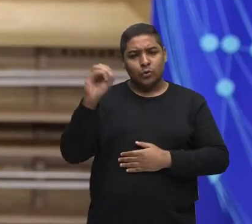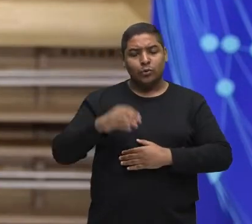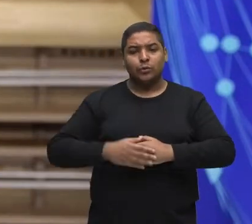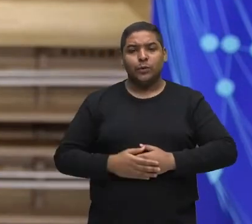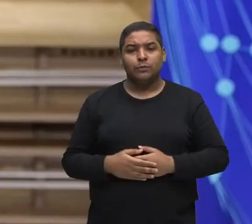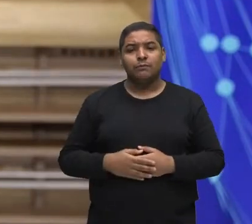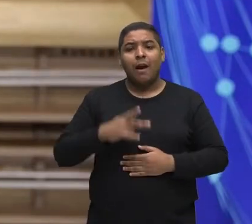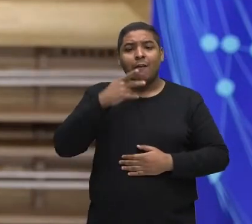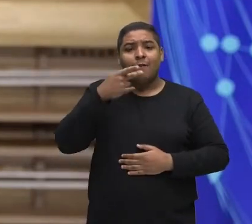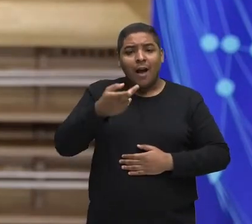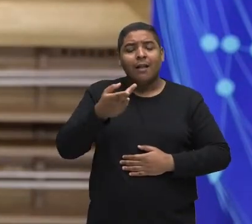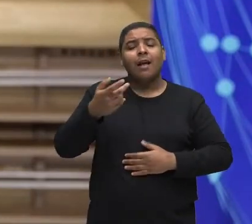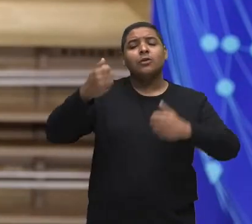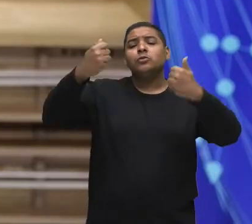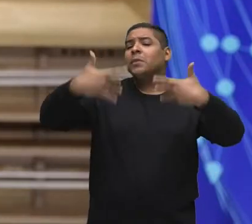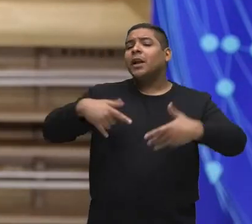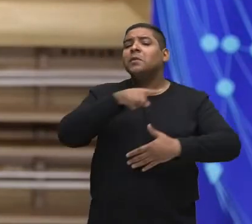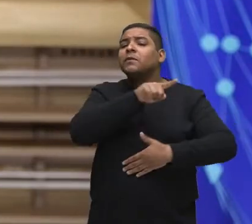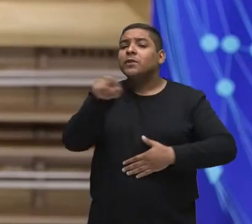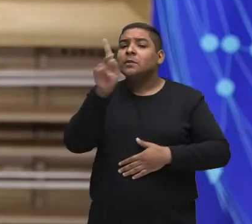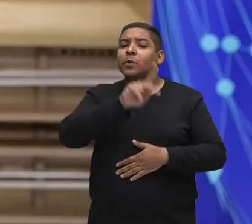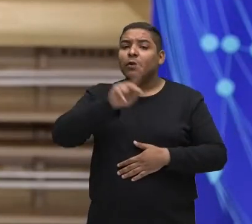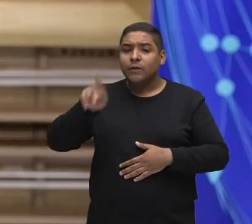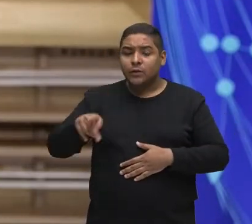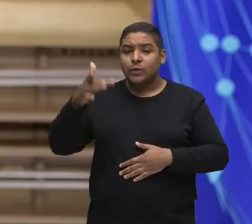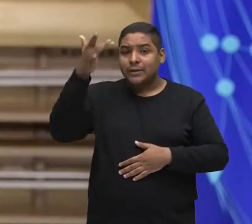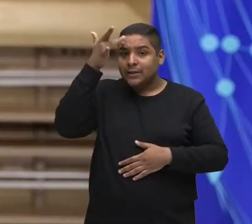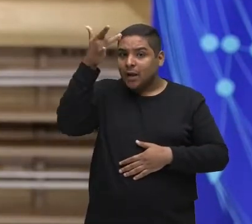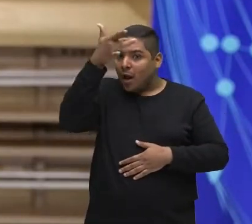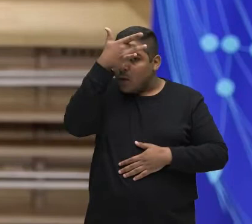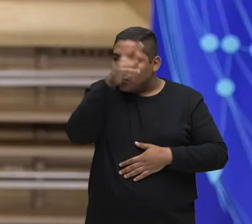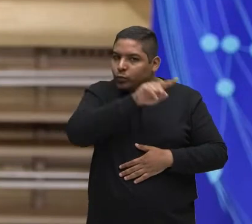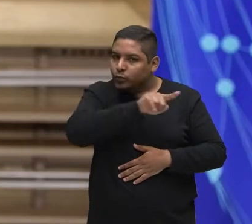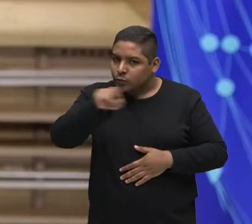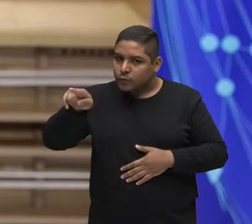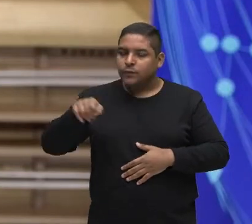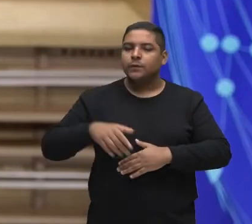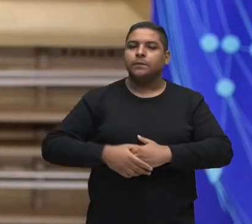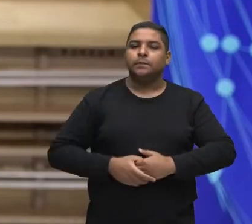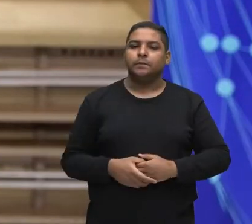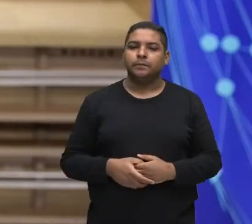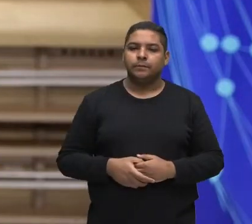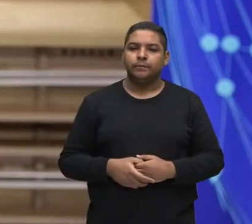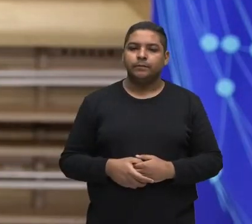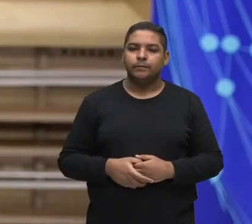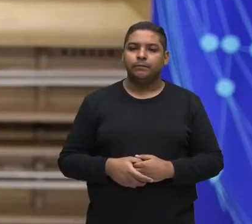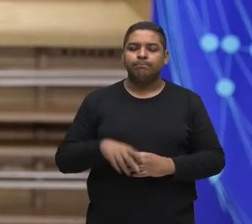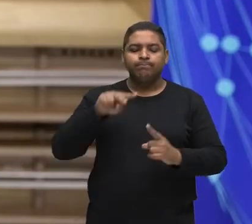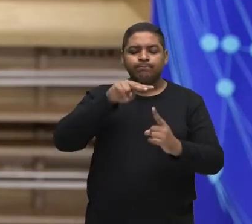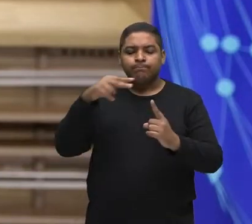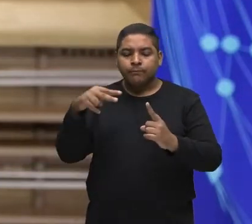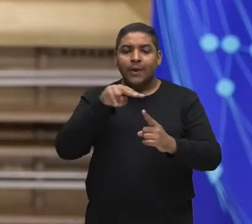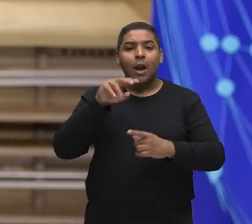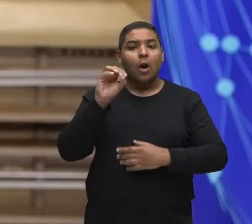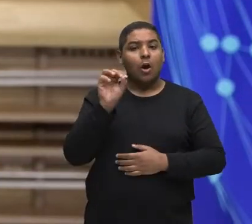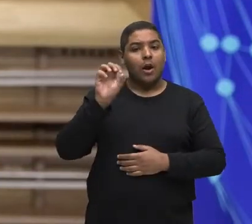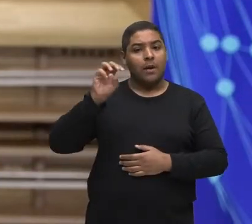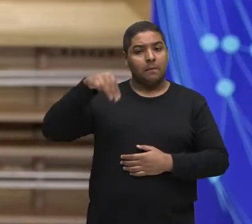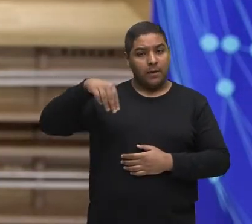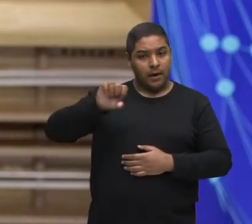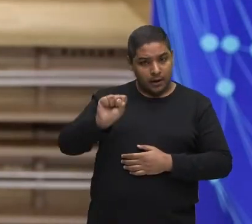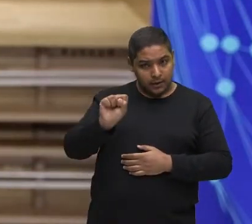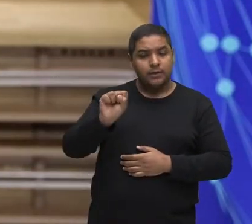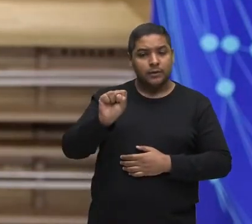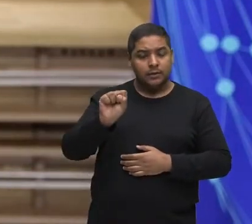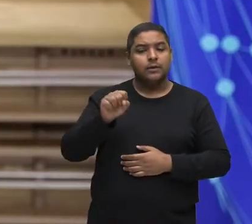gente vir falar para você, professor, sobre a sua saúde mental. Então, do ponto de vista da Organização Mundial da